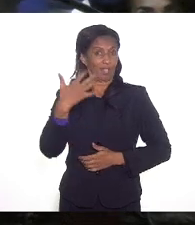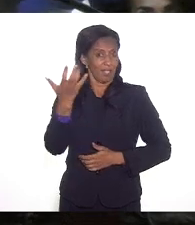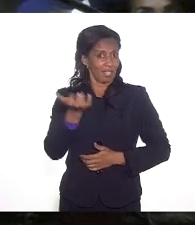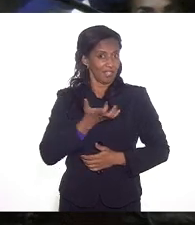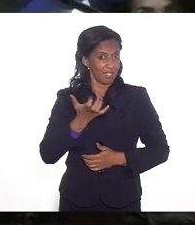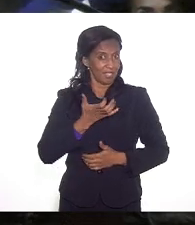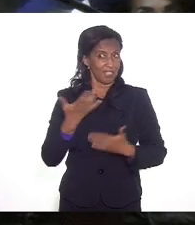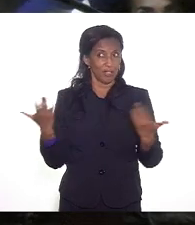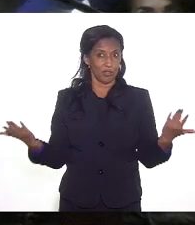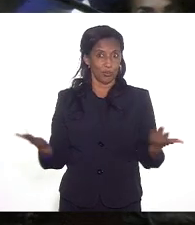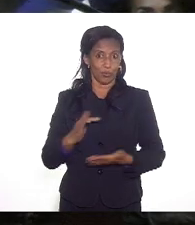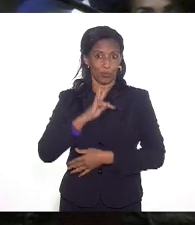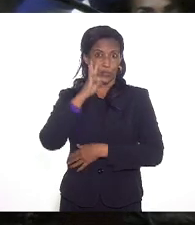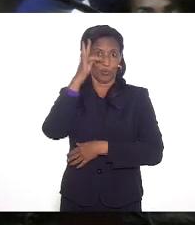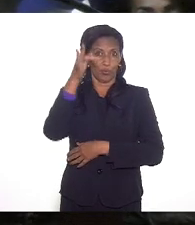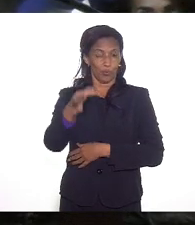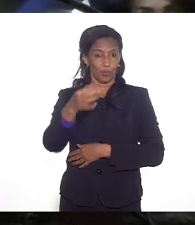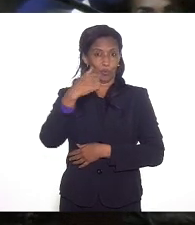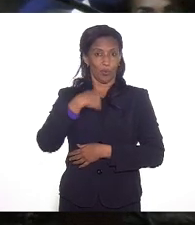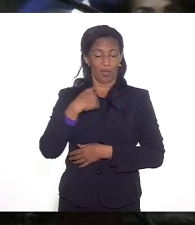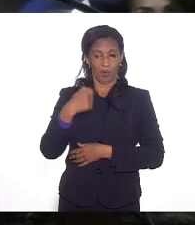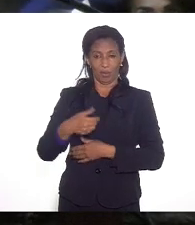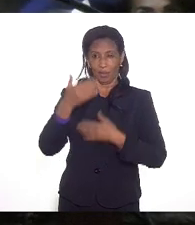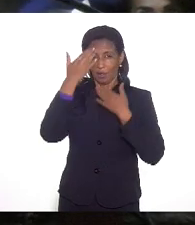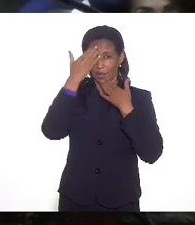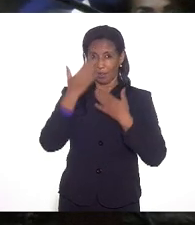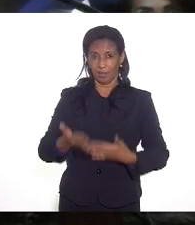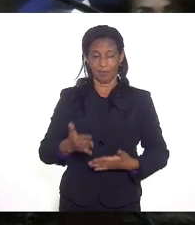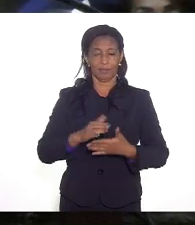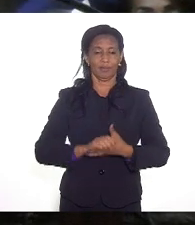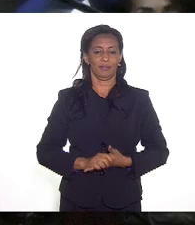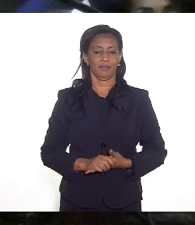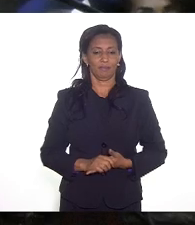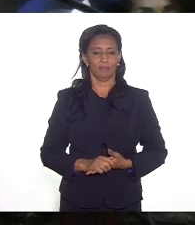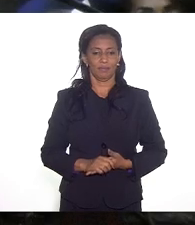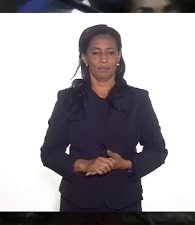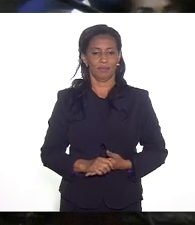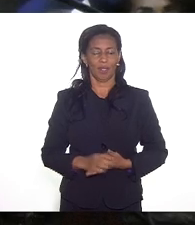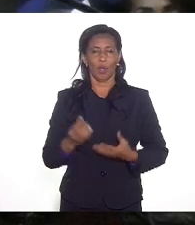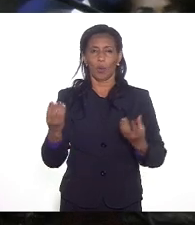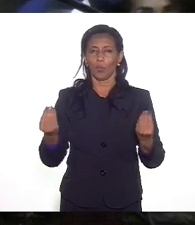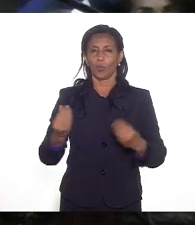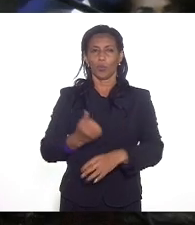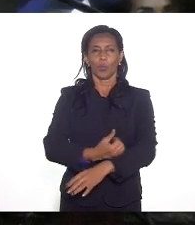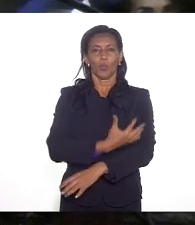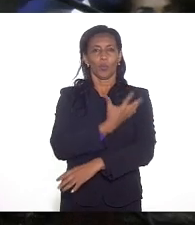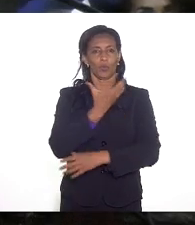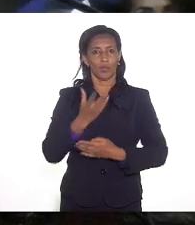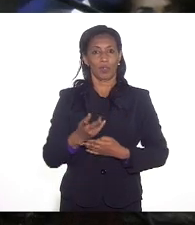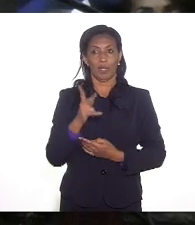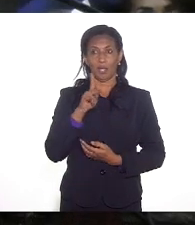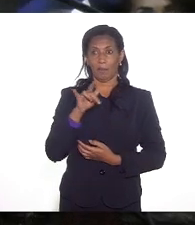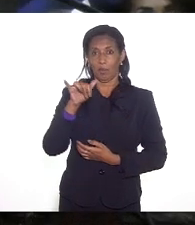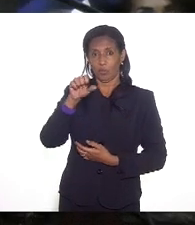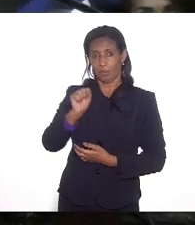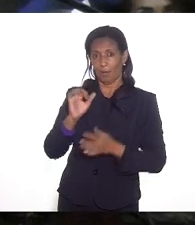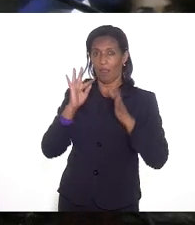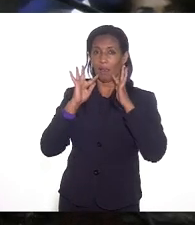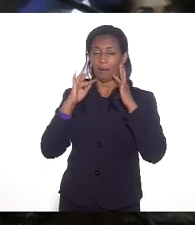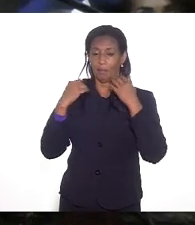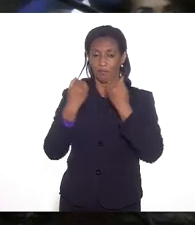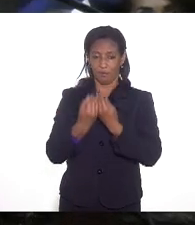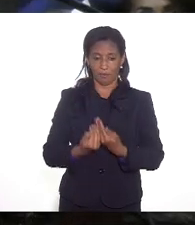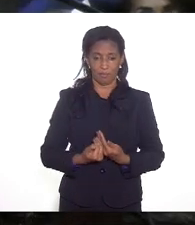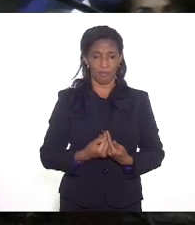destino e eu aqui que agradecer é muito emocionada meus pais meu